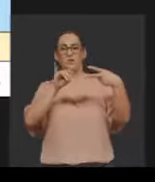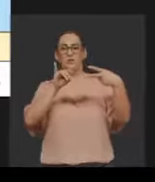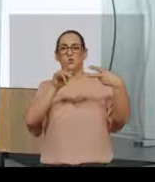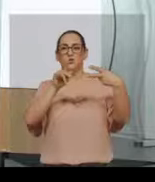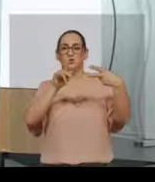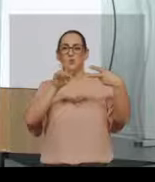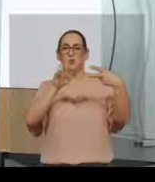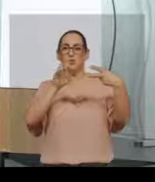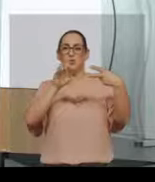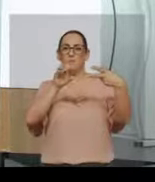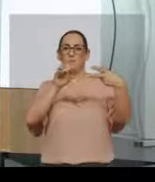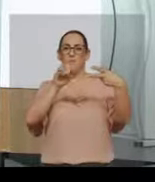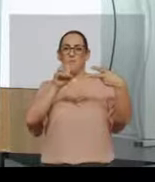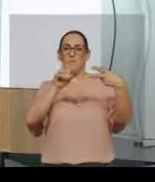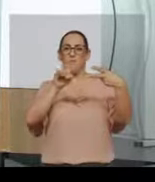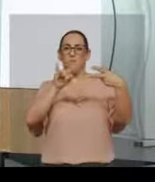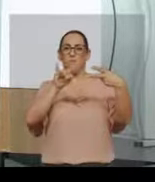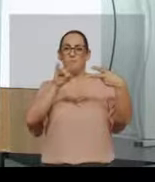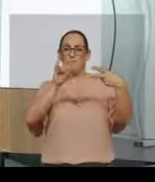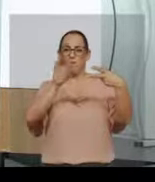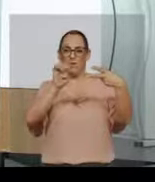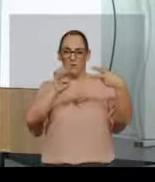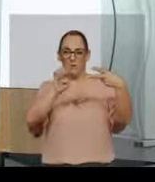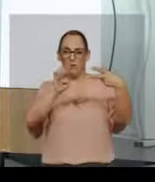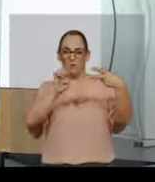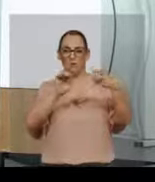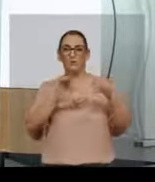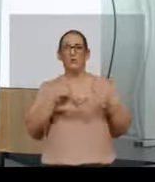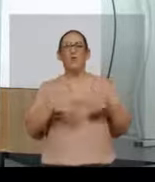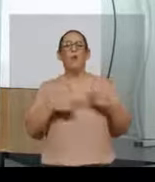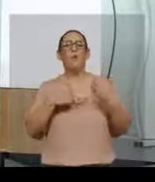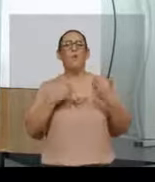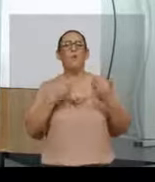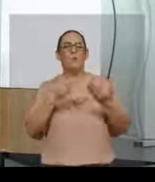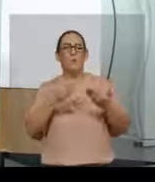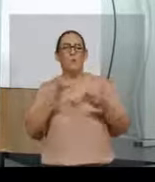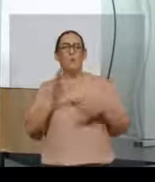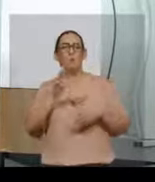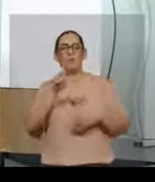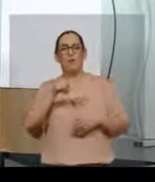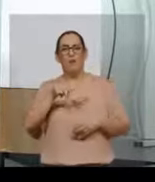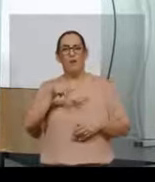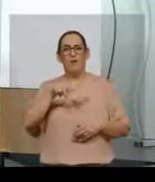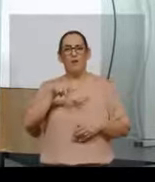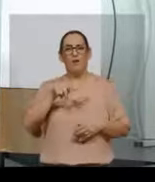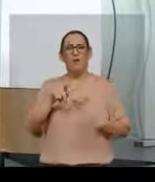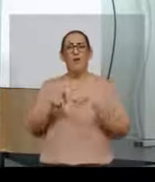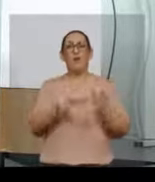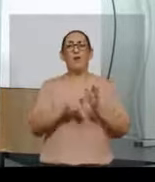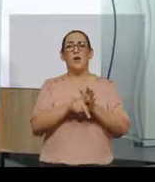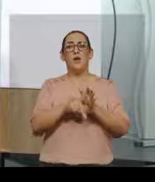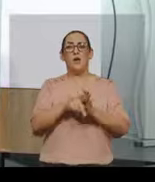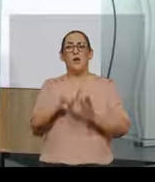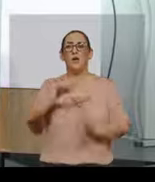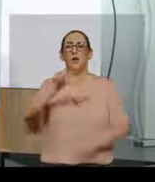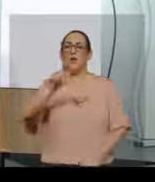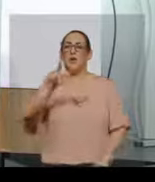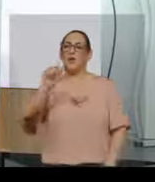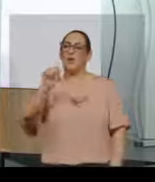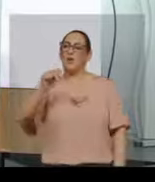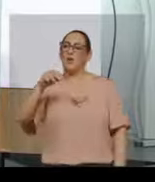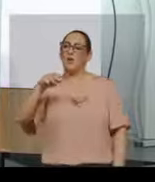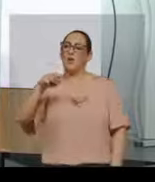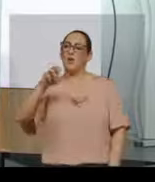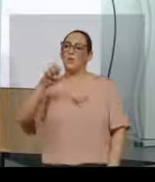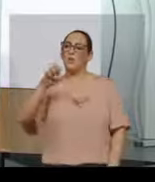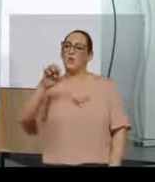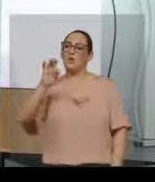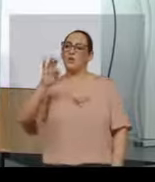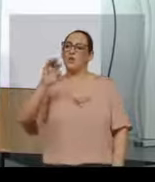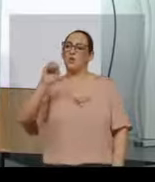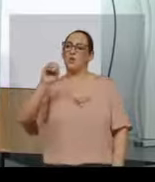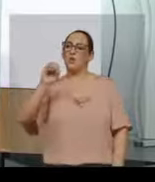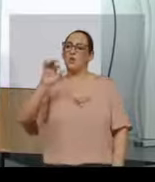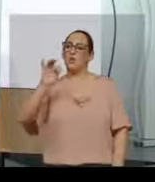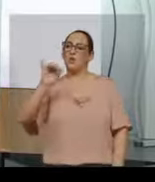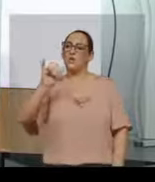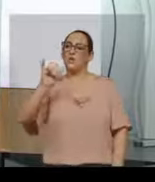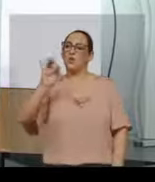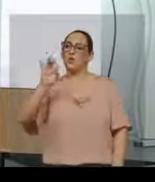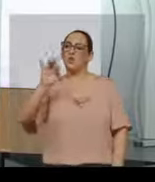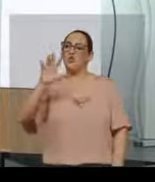vida, ela vai ser haploide, fase de vida gametofítica, que irá